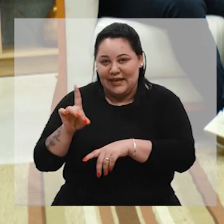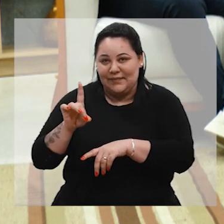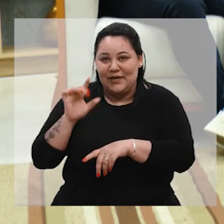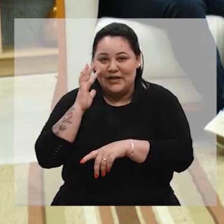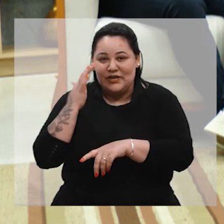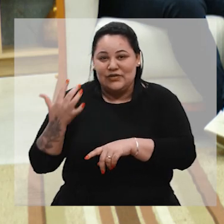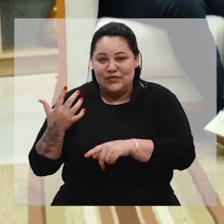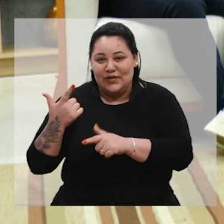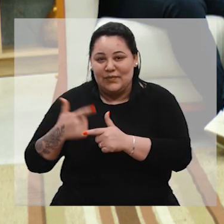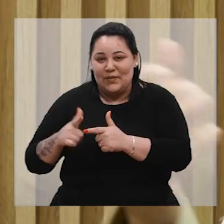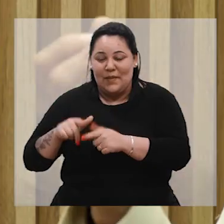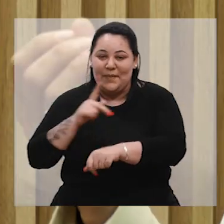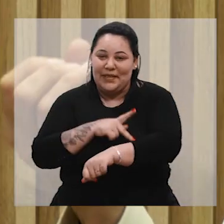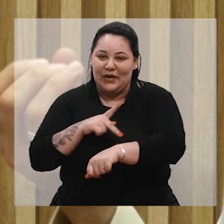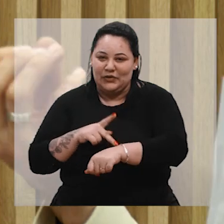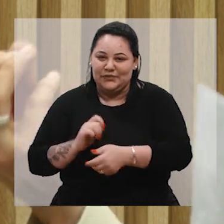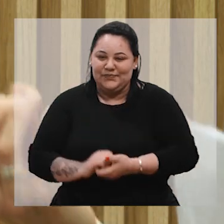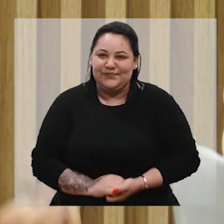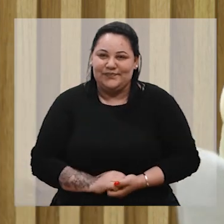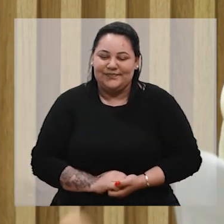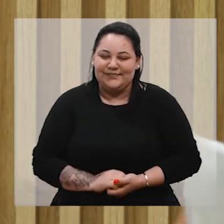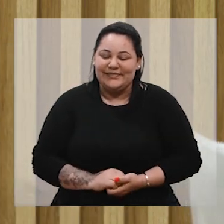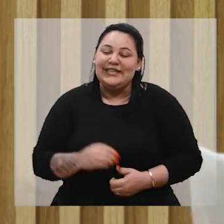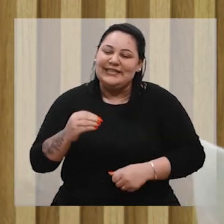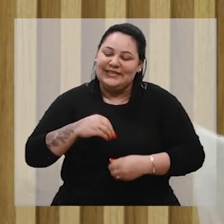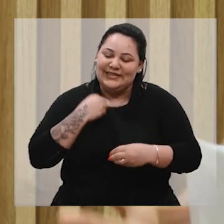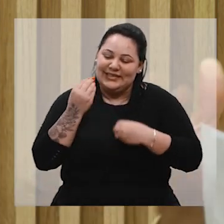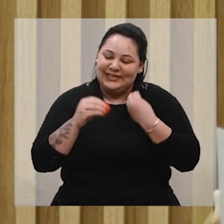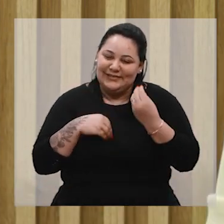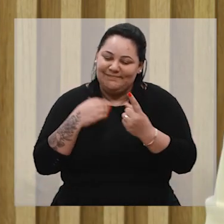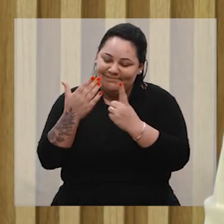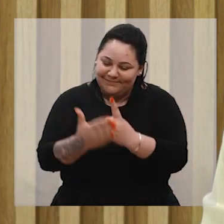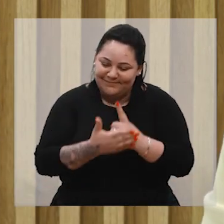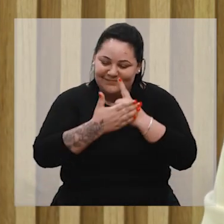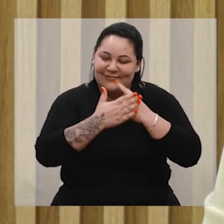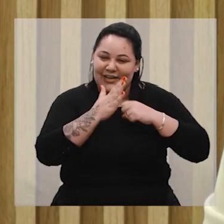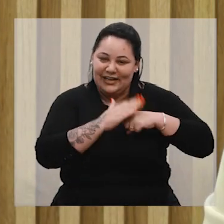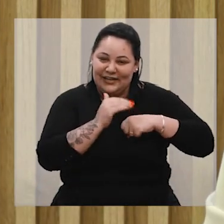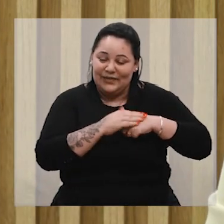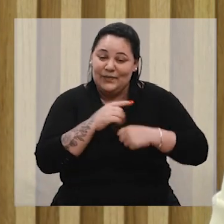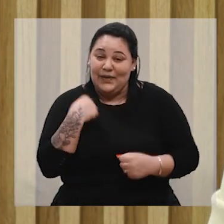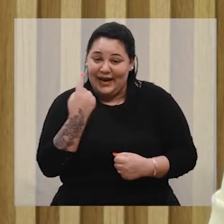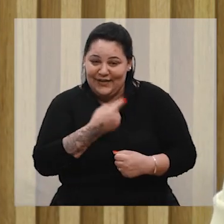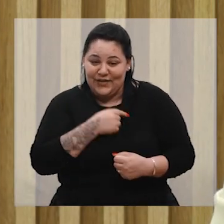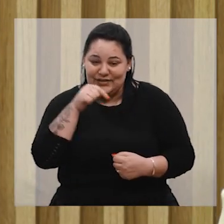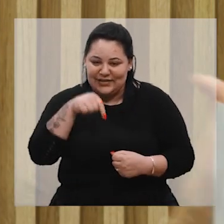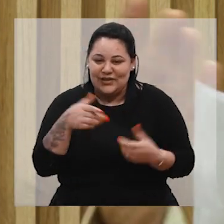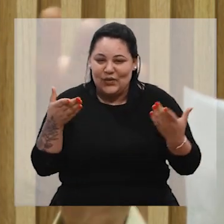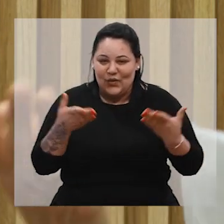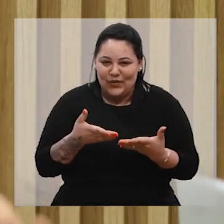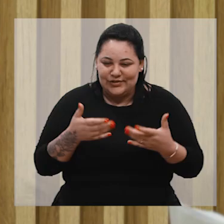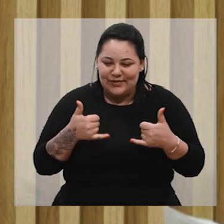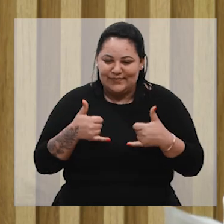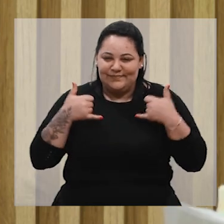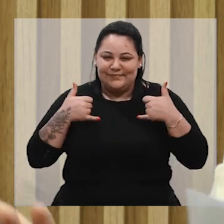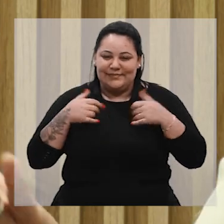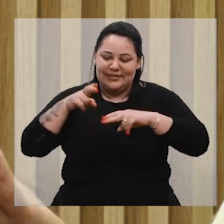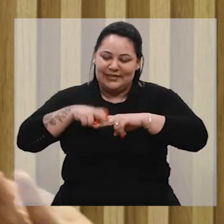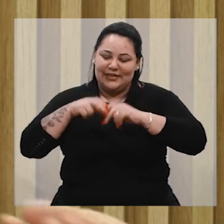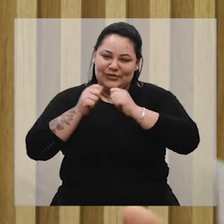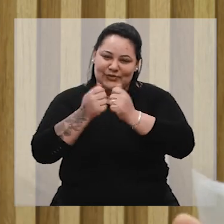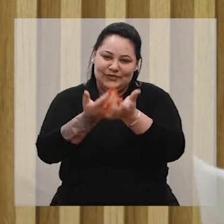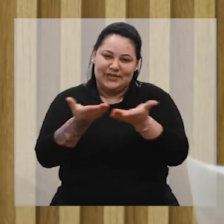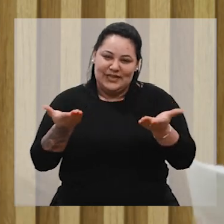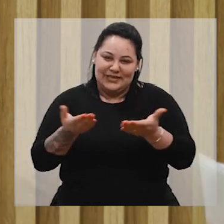Soluções Pedagógicas. Sintam-se muito acolhidos, que para nós, aqui da Roda de Saberes, é uma honra sentar